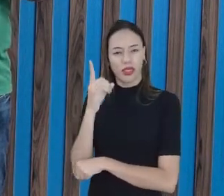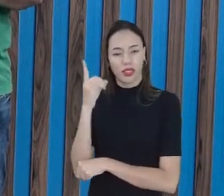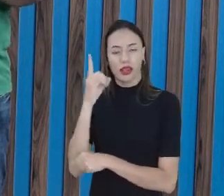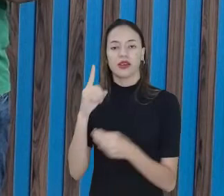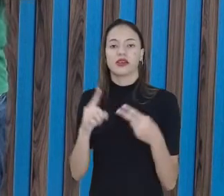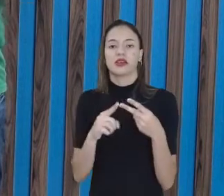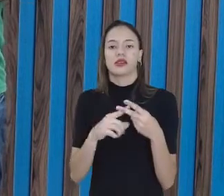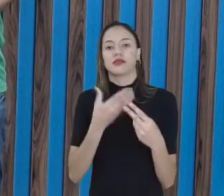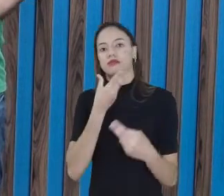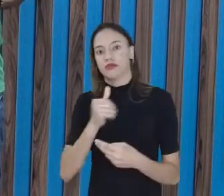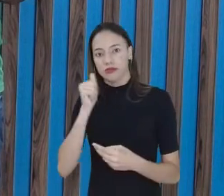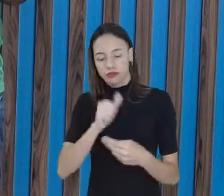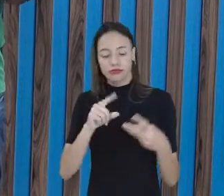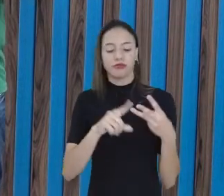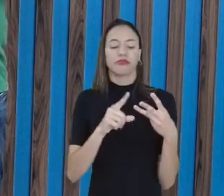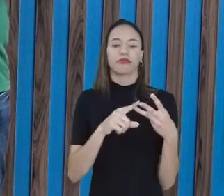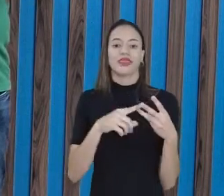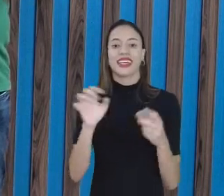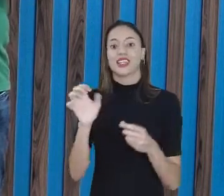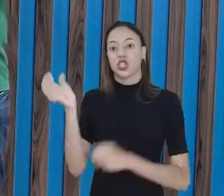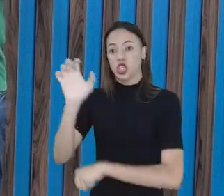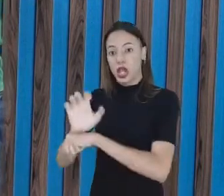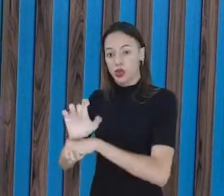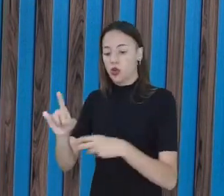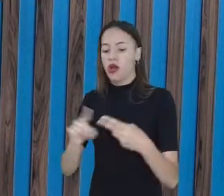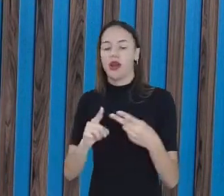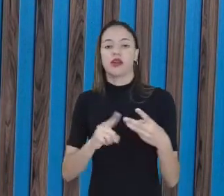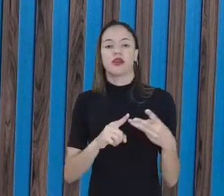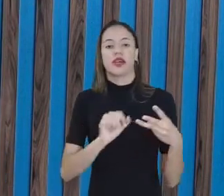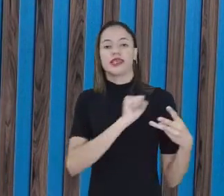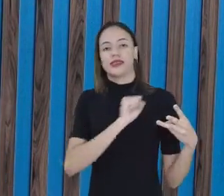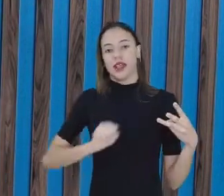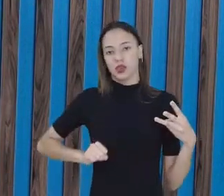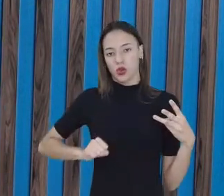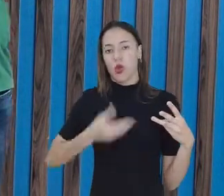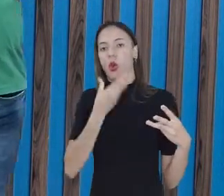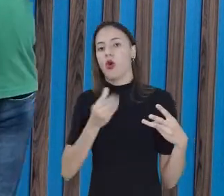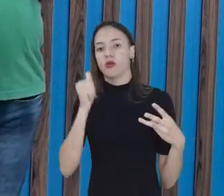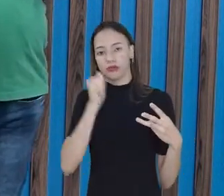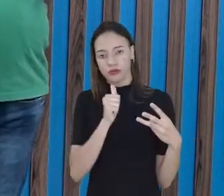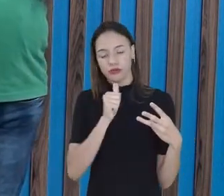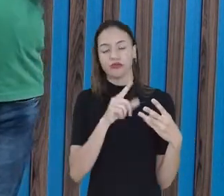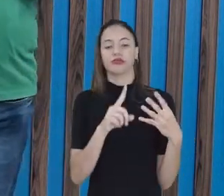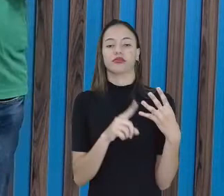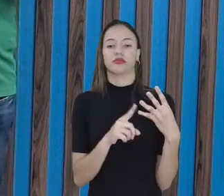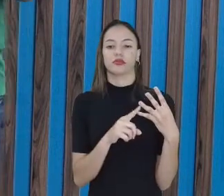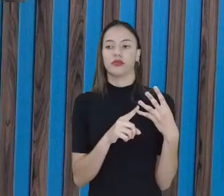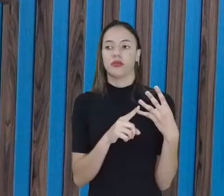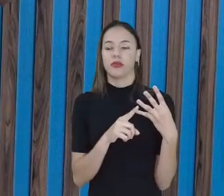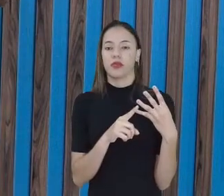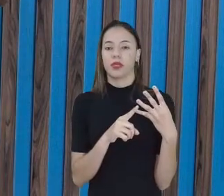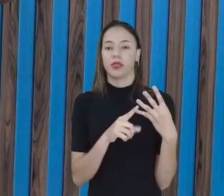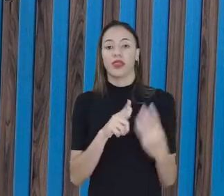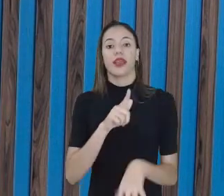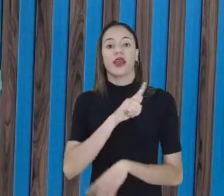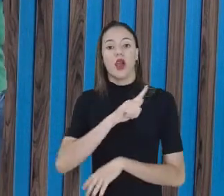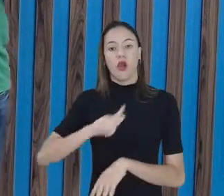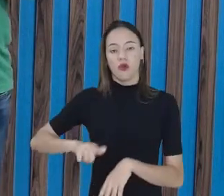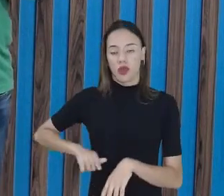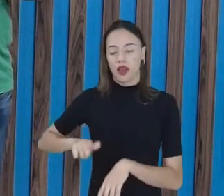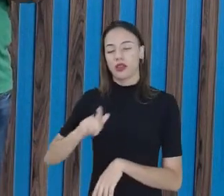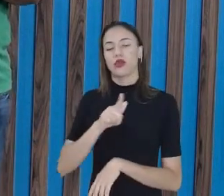ou deputada estadual, senador ou senadora, no caso o governador